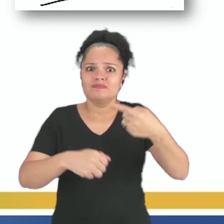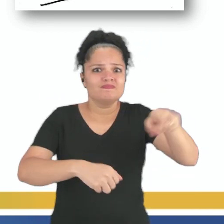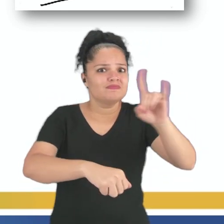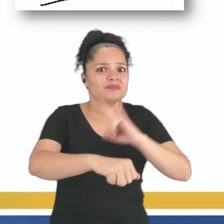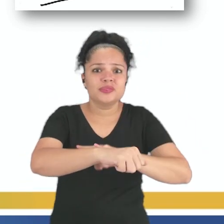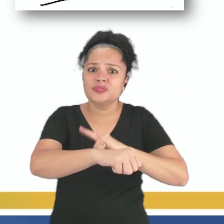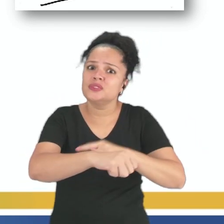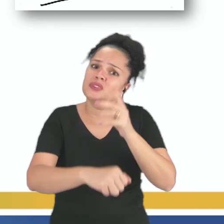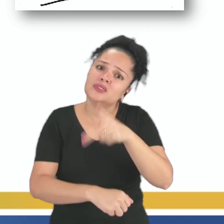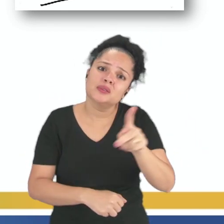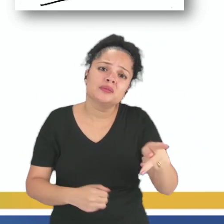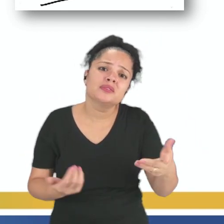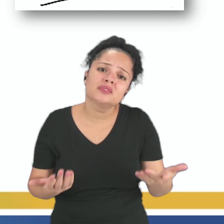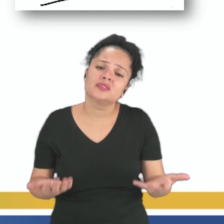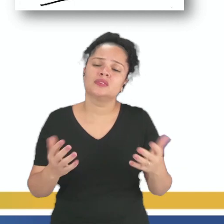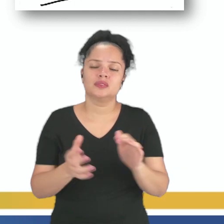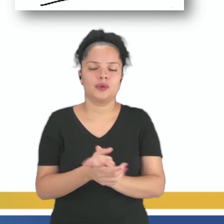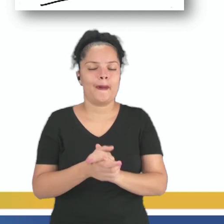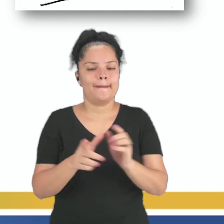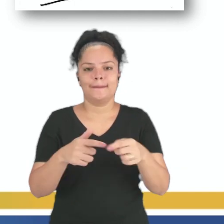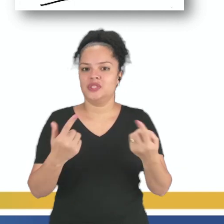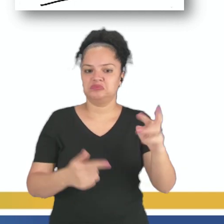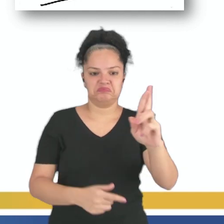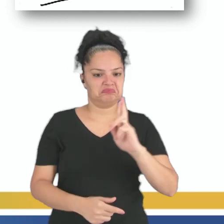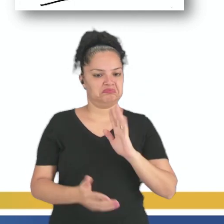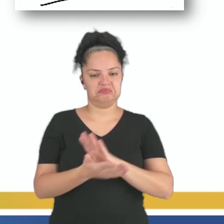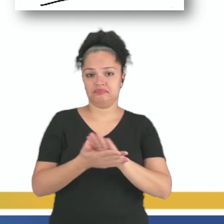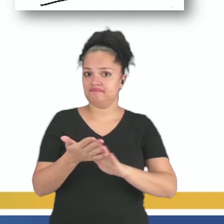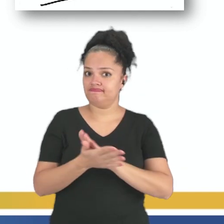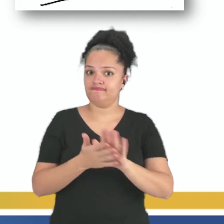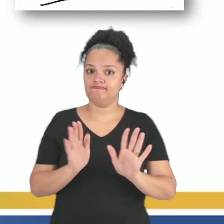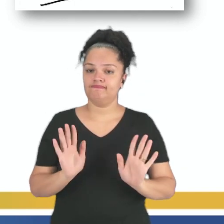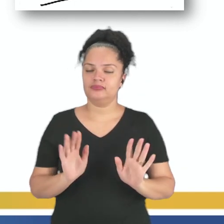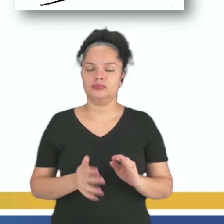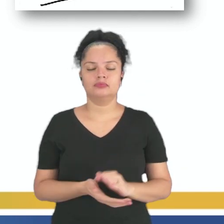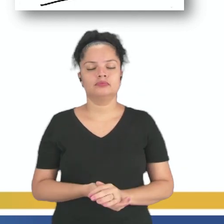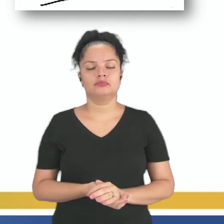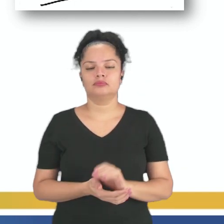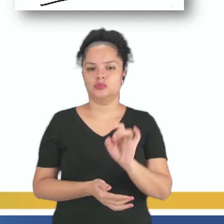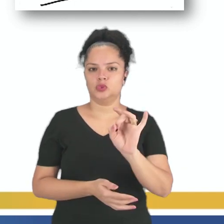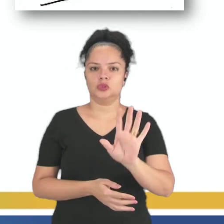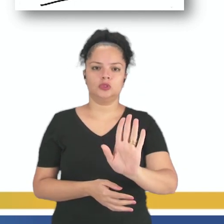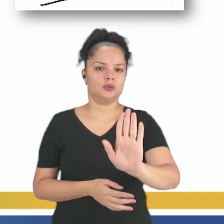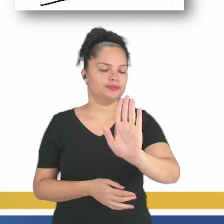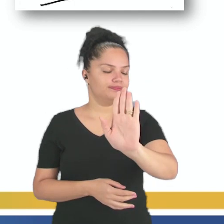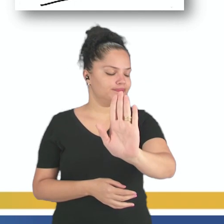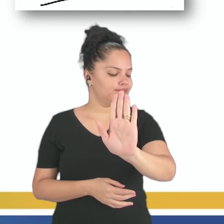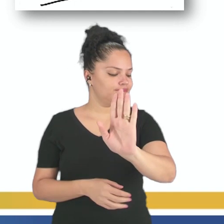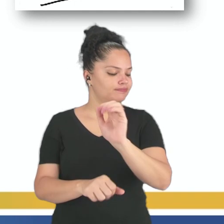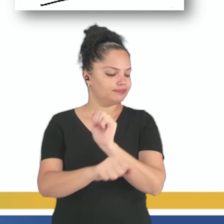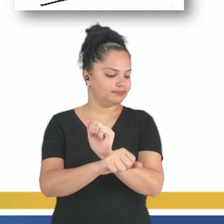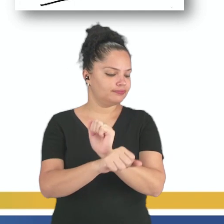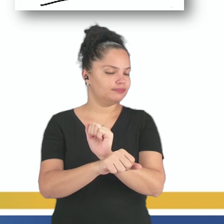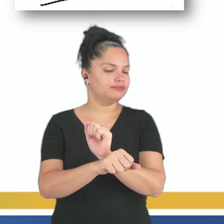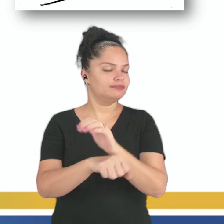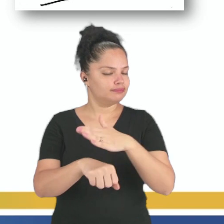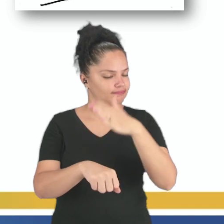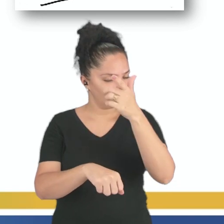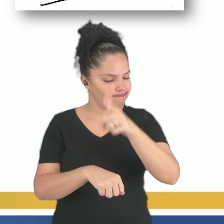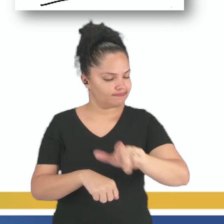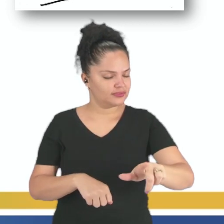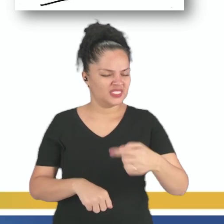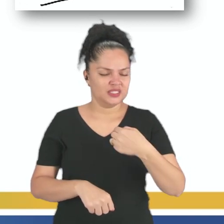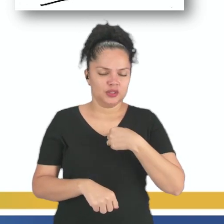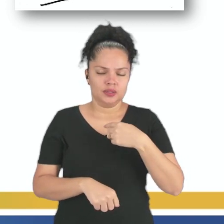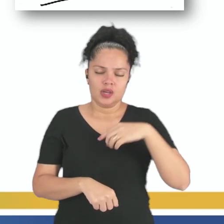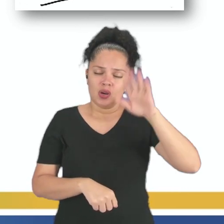banheiro, professora. Ela nem respondeu. Fez só um gesto com a mão para eu esperar mais.